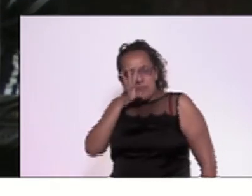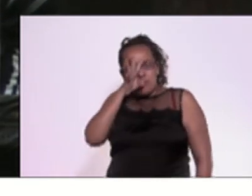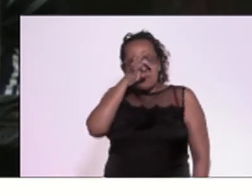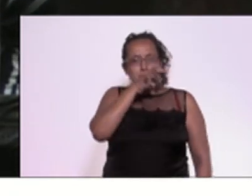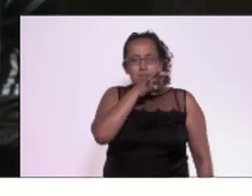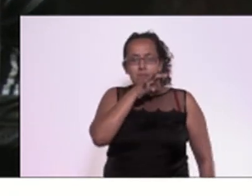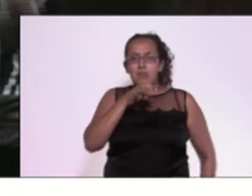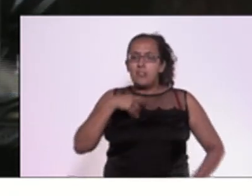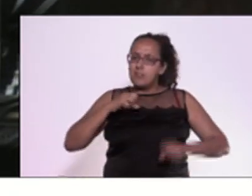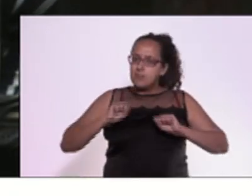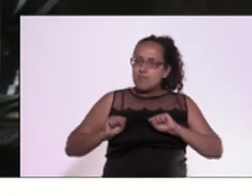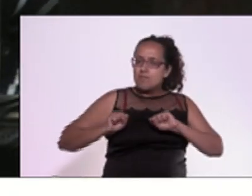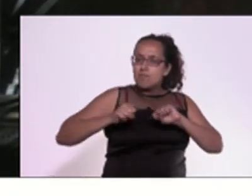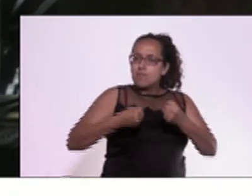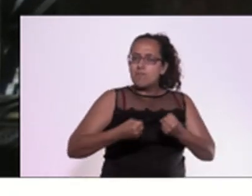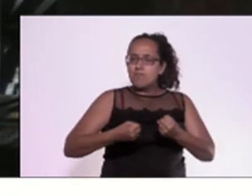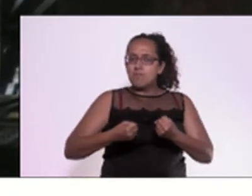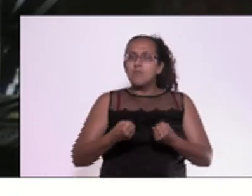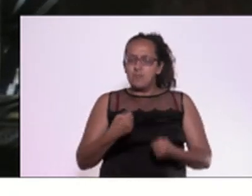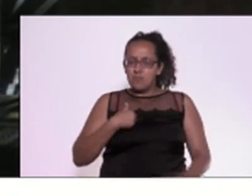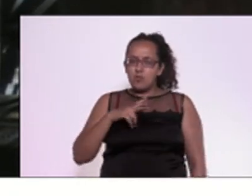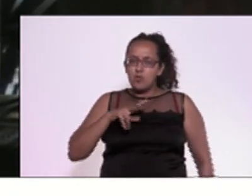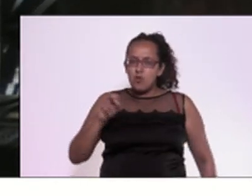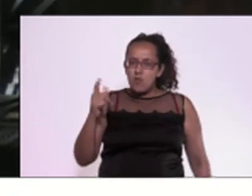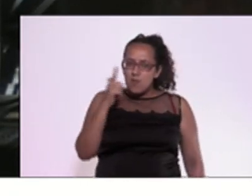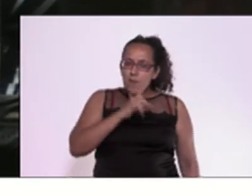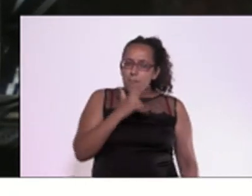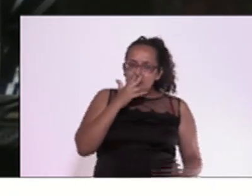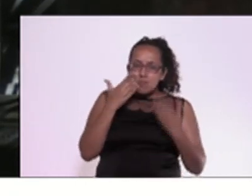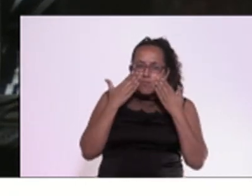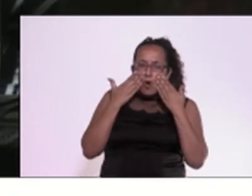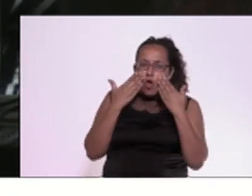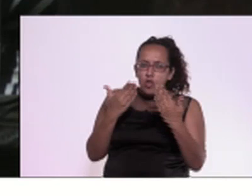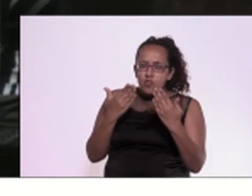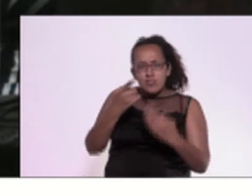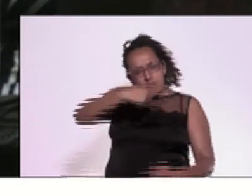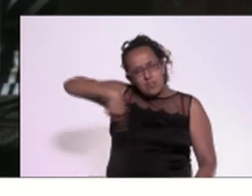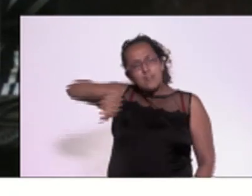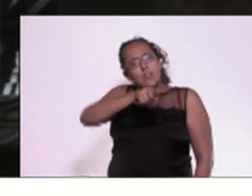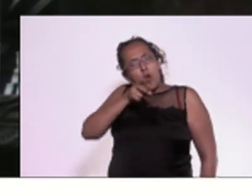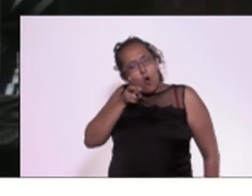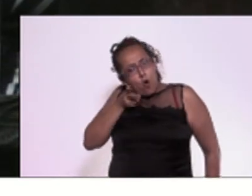Talvez seja um pouquinho longo, mas é a oportunidade que a gente tem para falar, né?